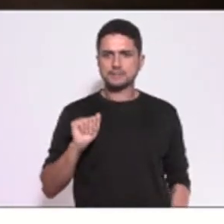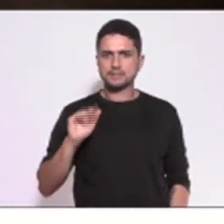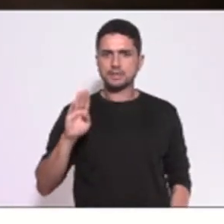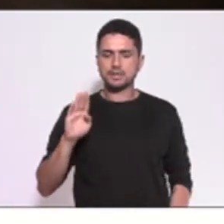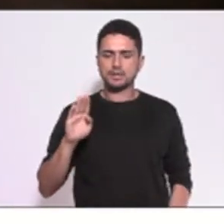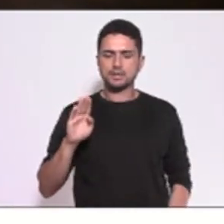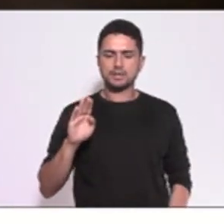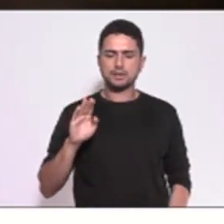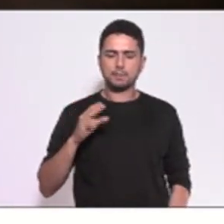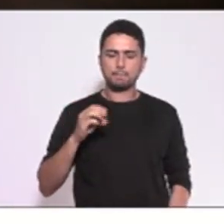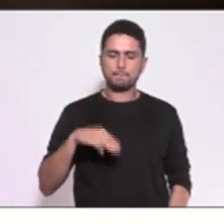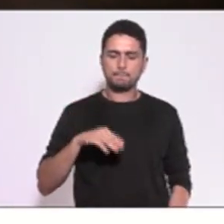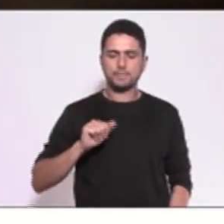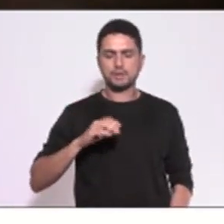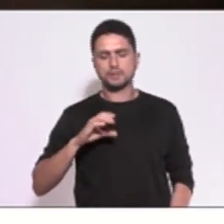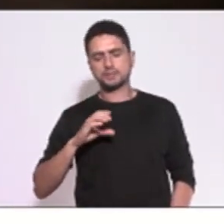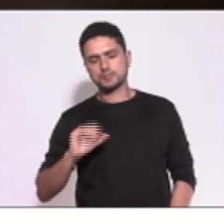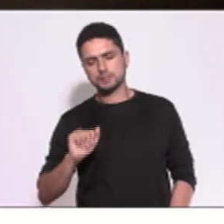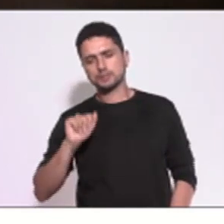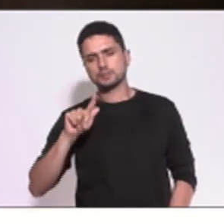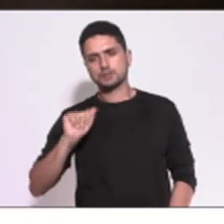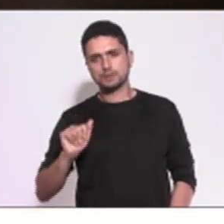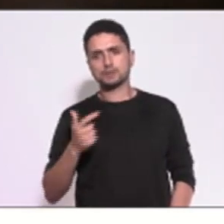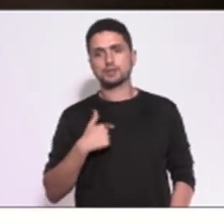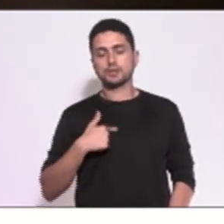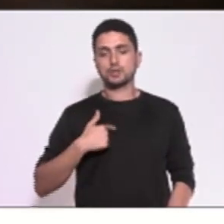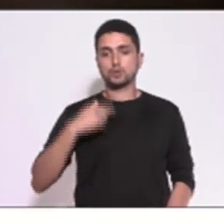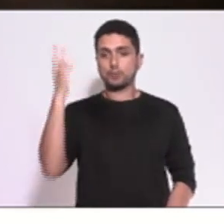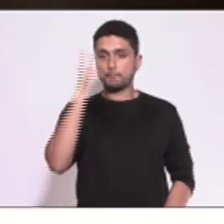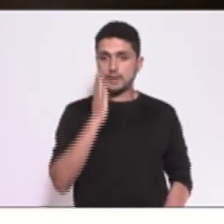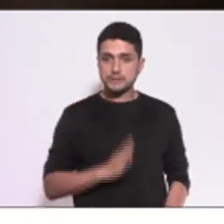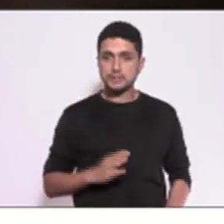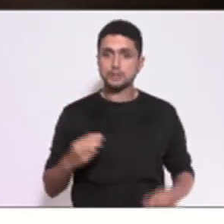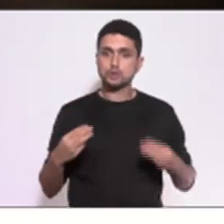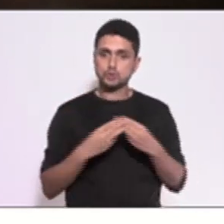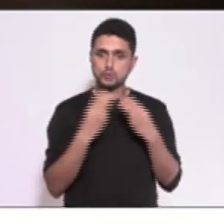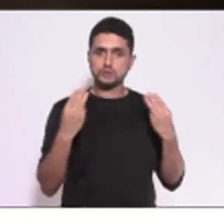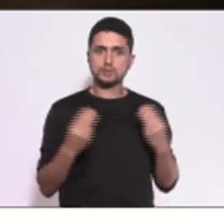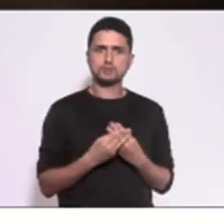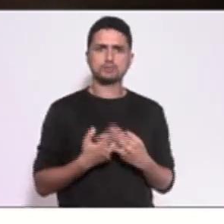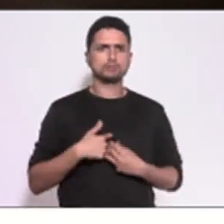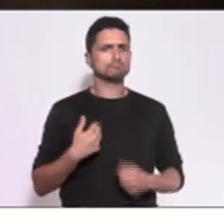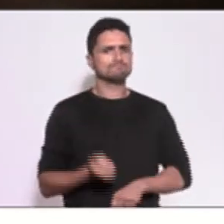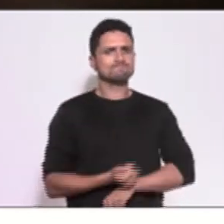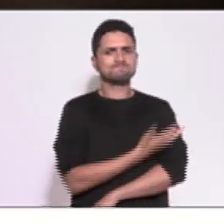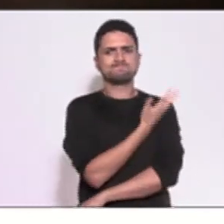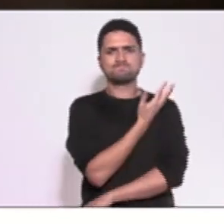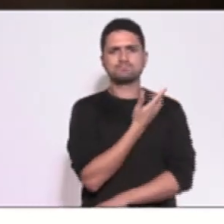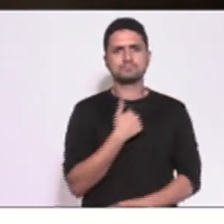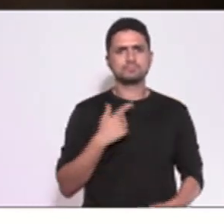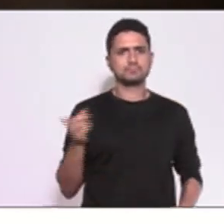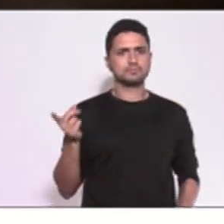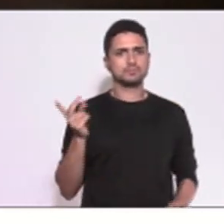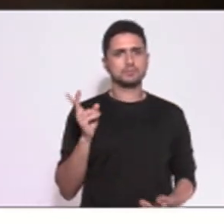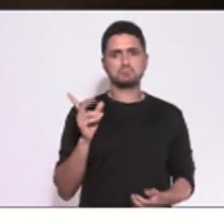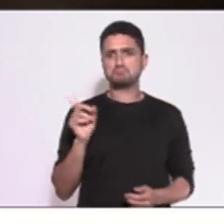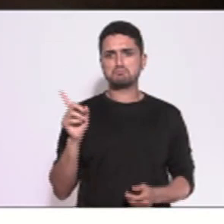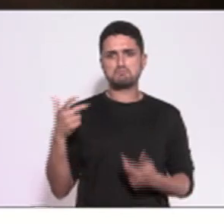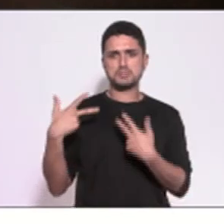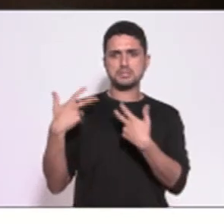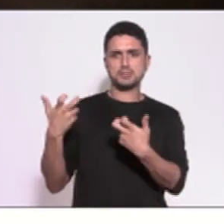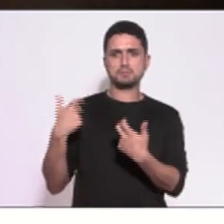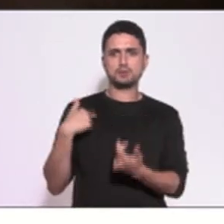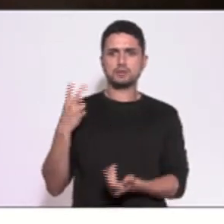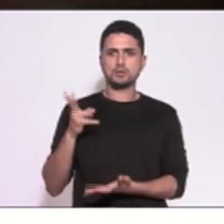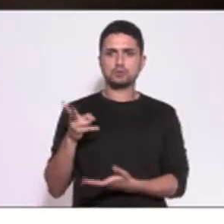judeu. E interessante como ele me marcou com aquilo e me emocionou muito. Ele, sem perceber, continuou